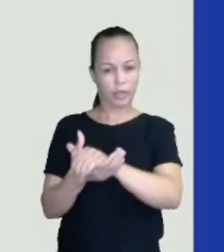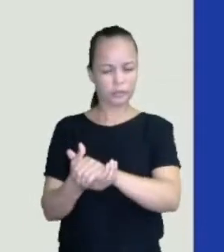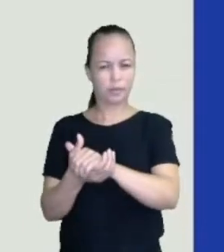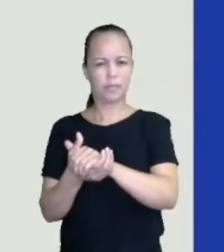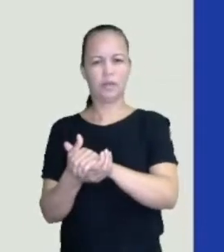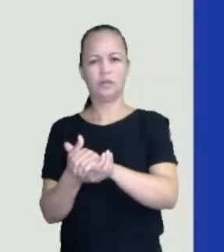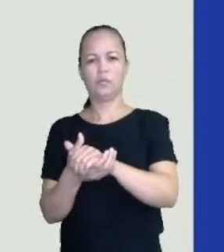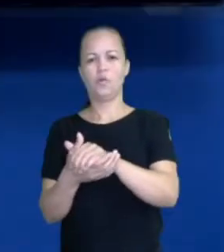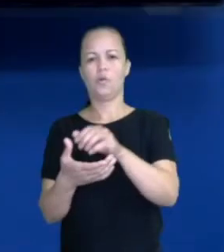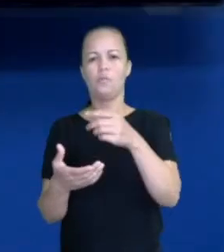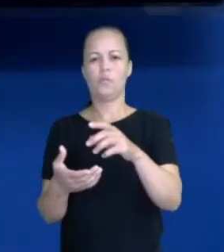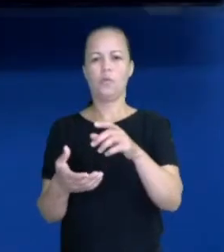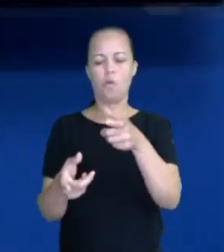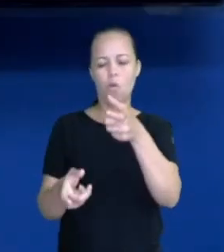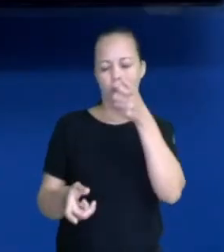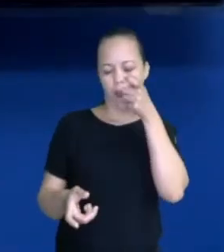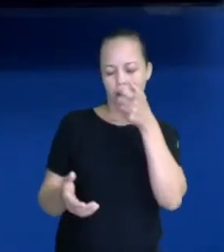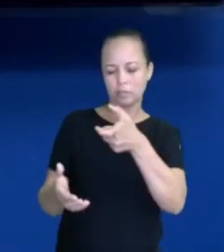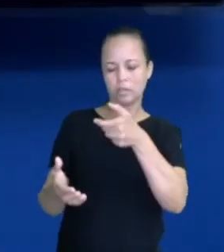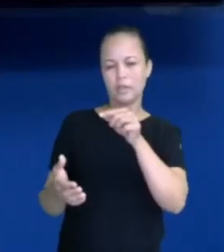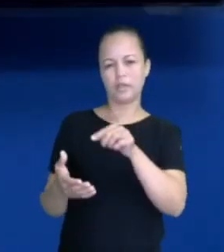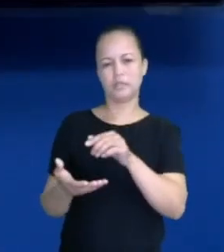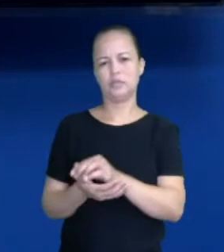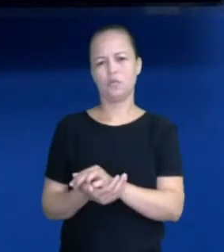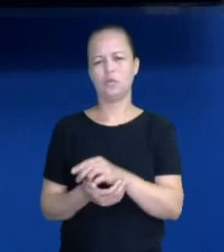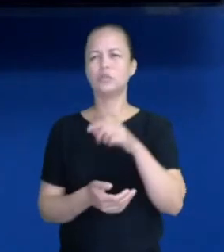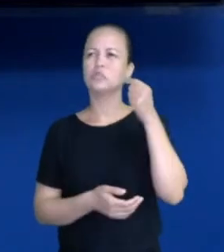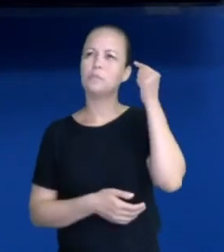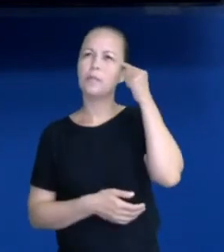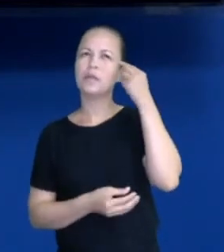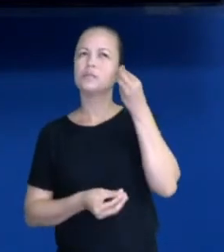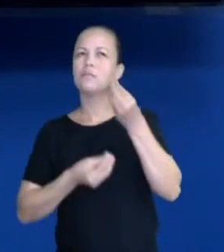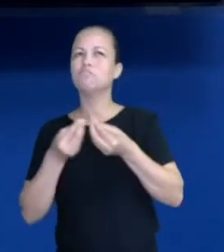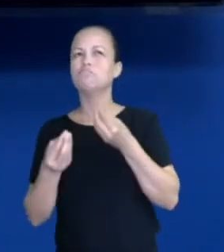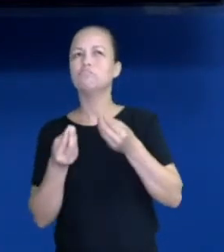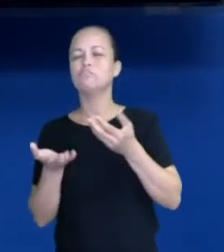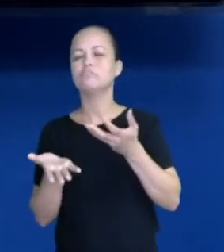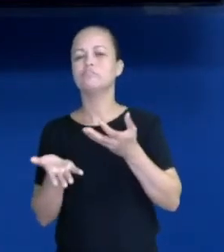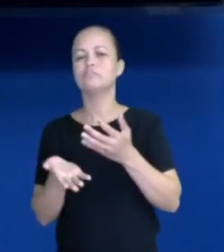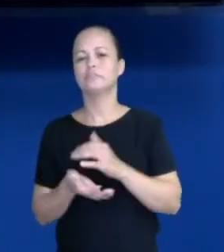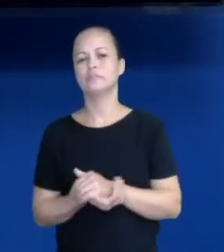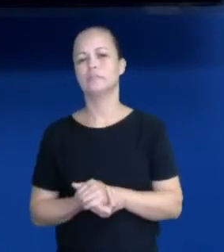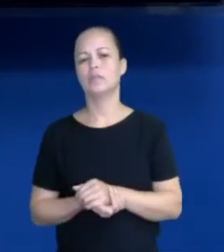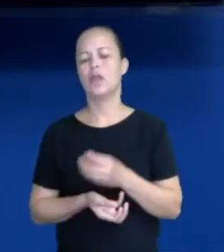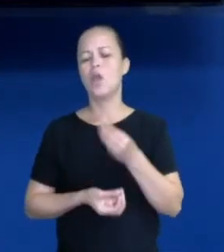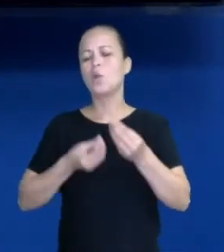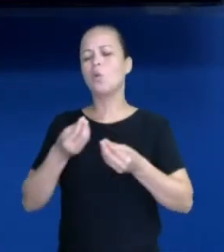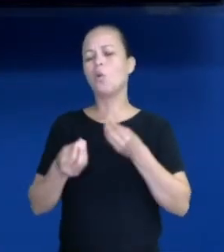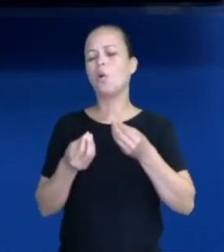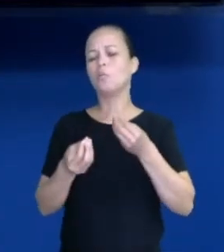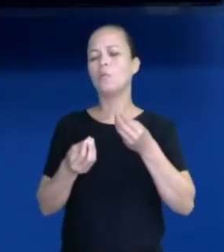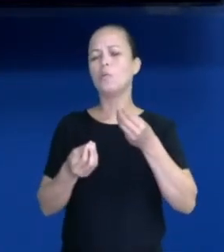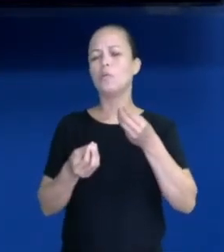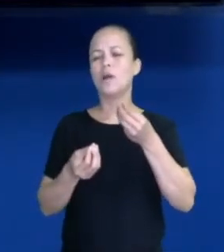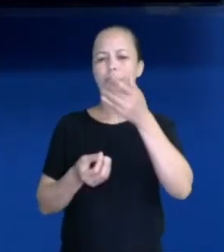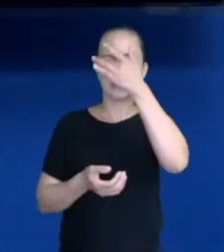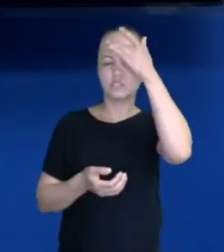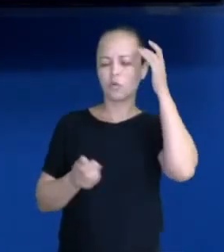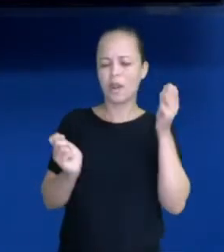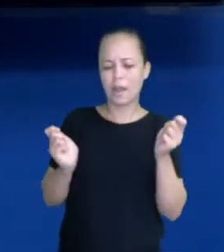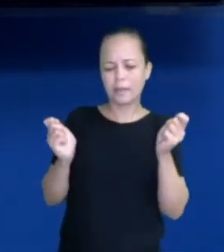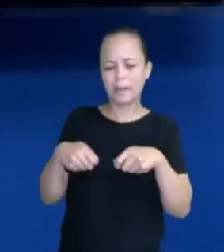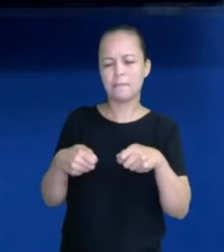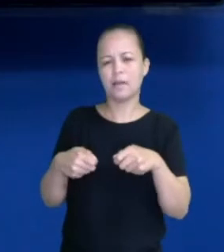Quando a gente olha esse ponto, a gente pensa logo: nossa, como é que uma pessoa ela é capaz